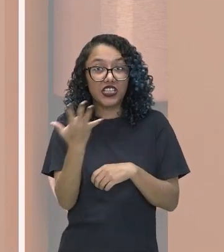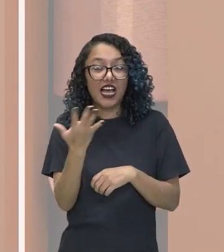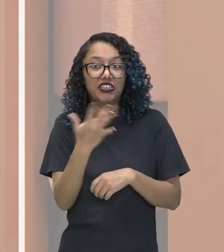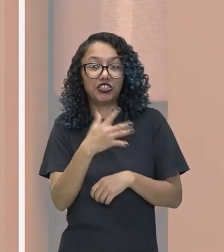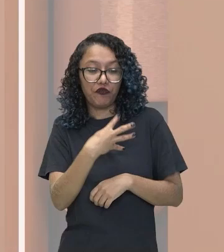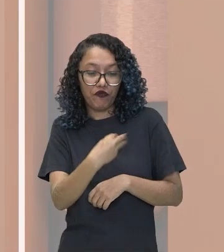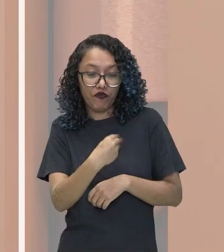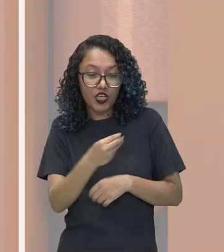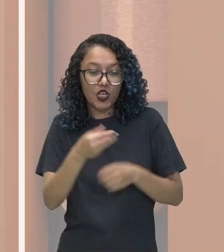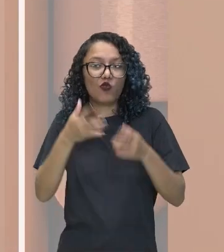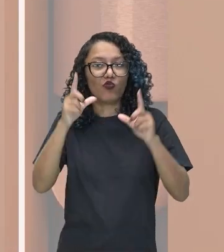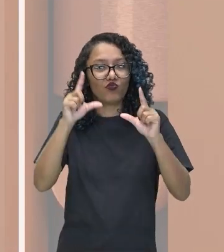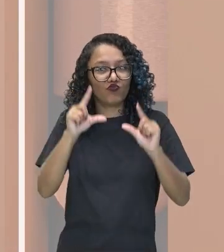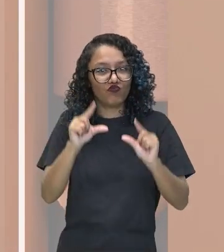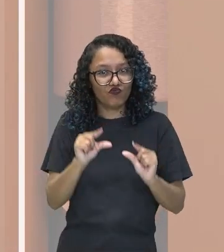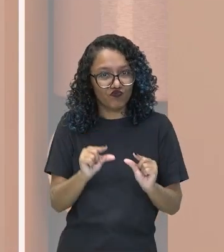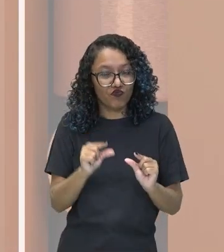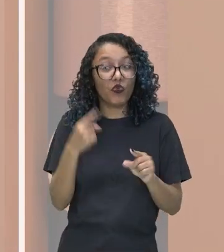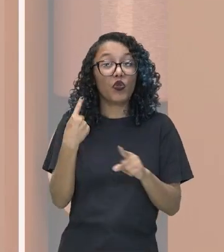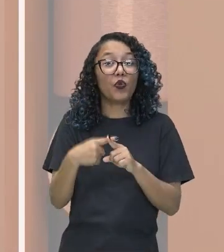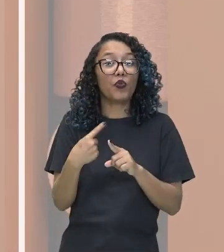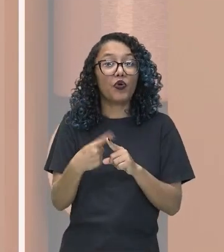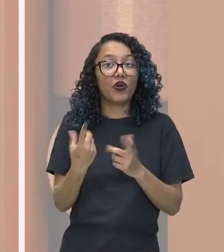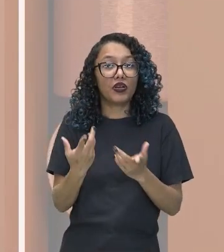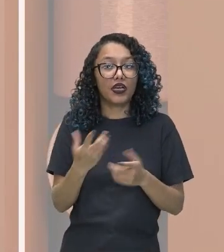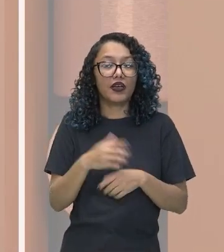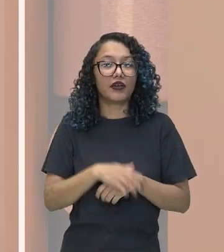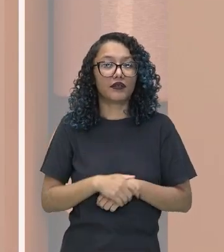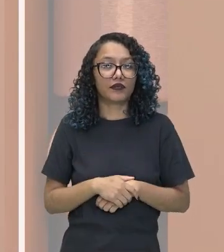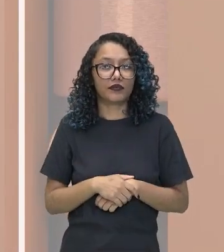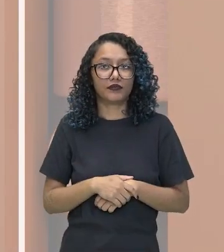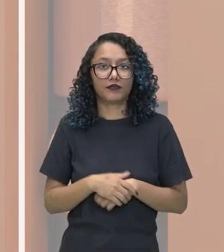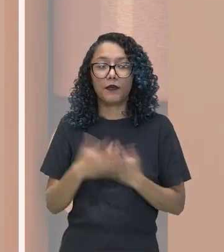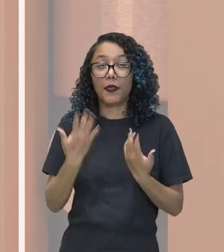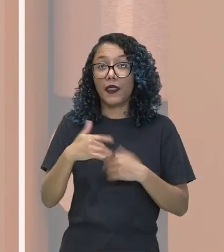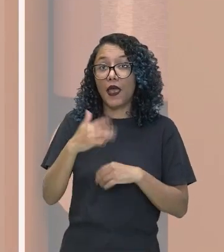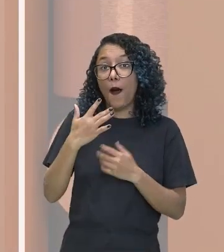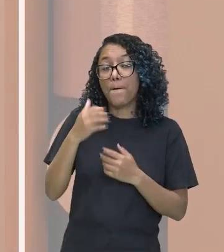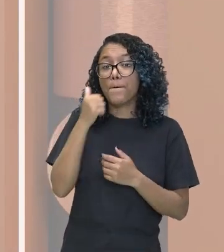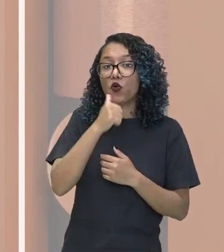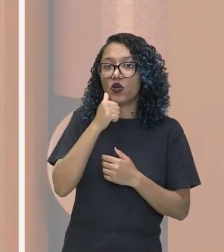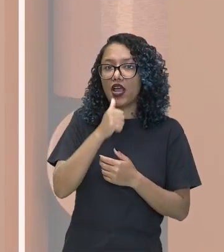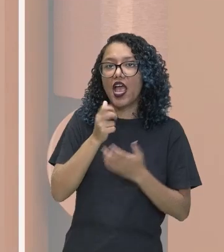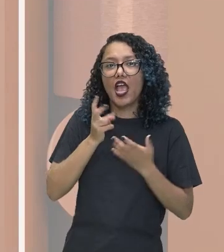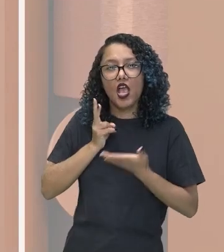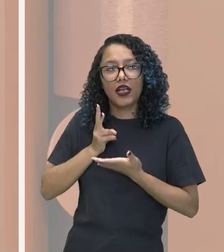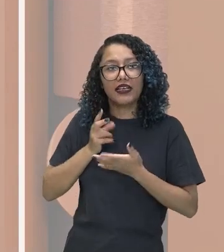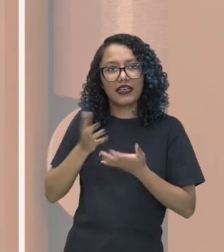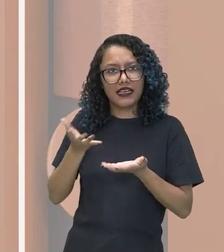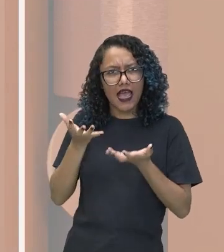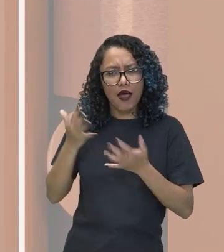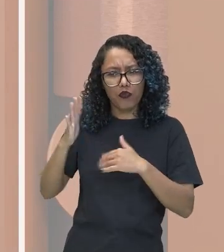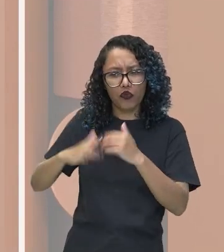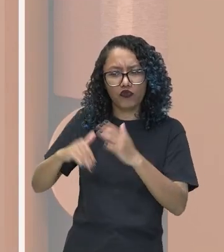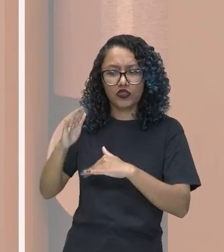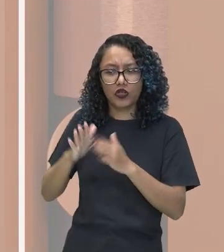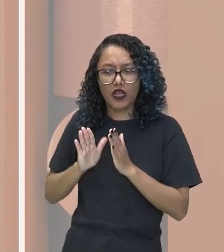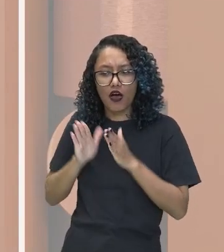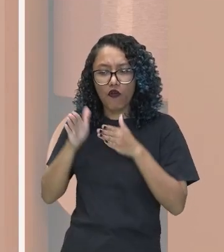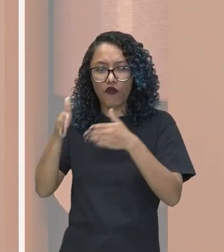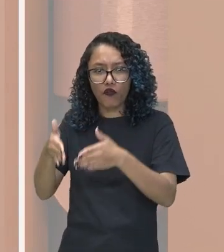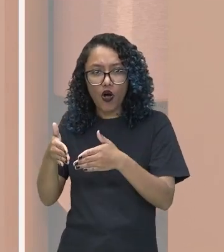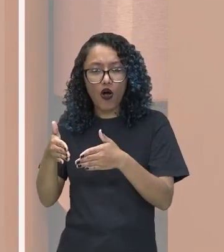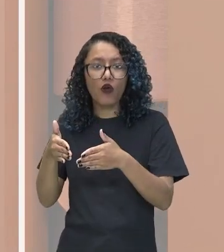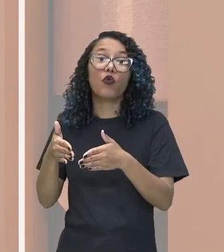mais vezes a mulher estaria inserida, não quer abrir mão da sua carreira para investir na família. Do mesmo jeito, muitos homens também não